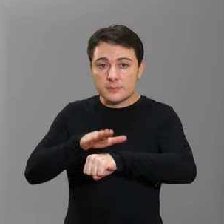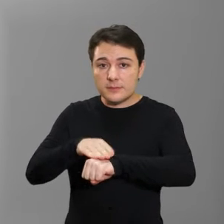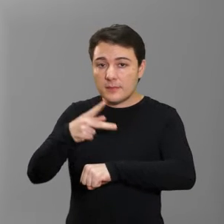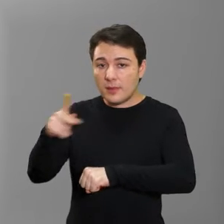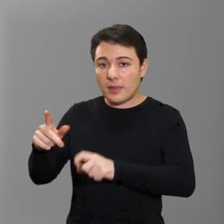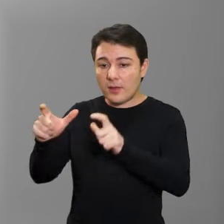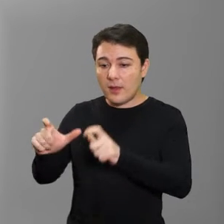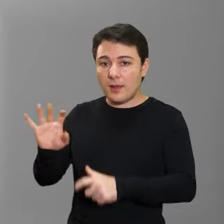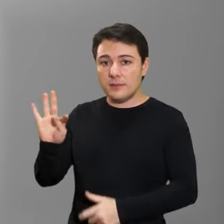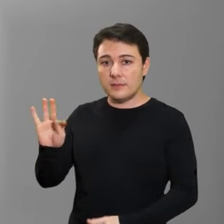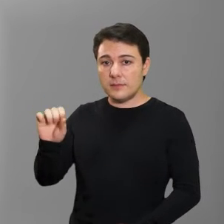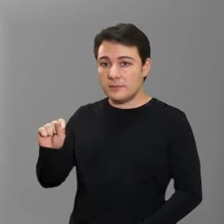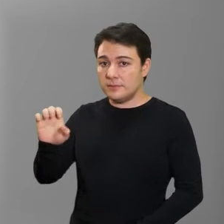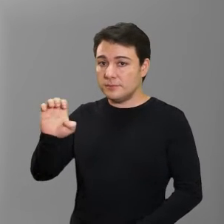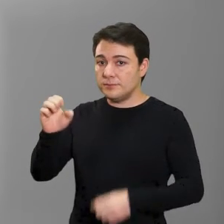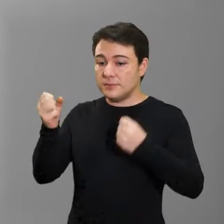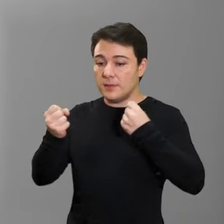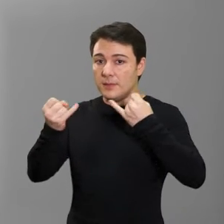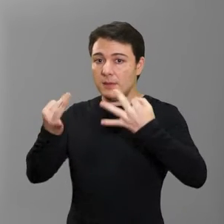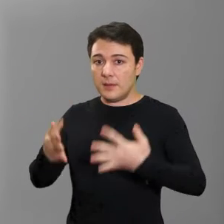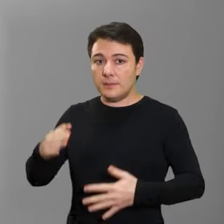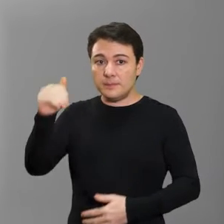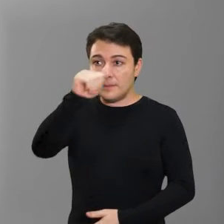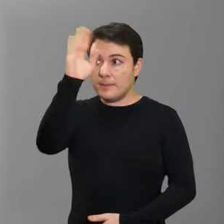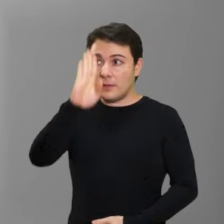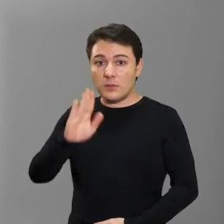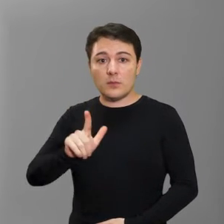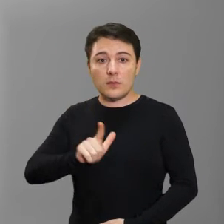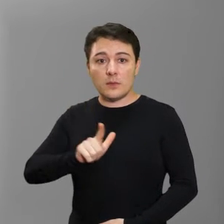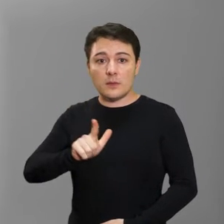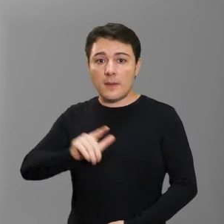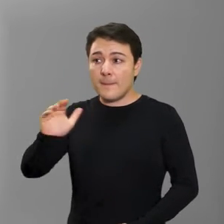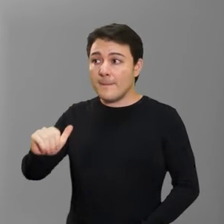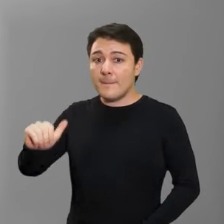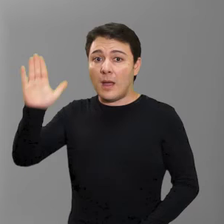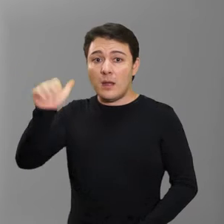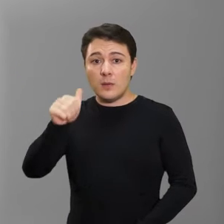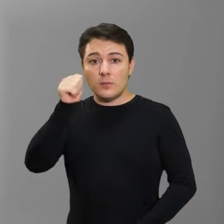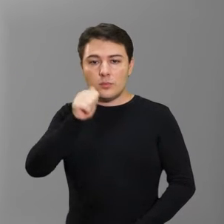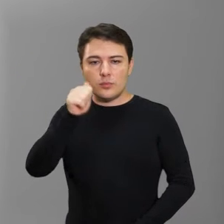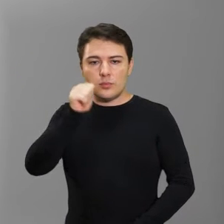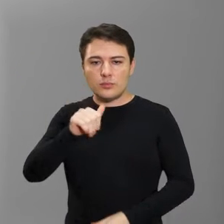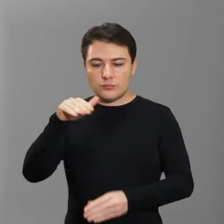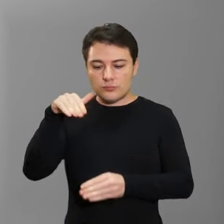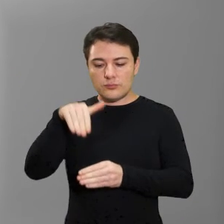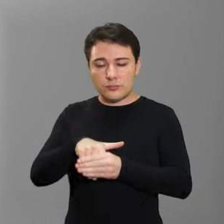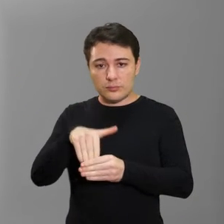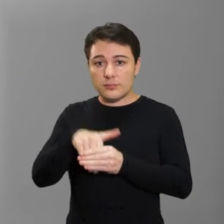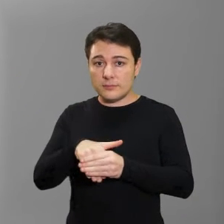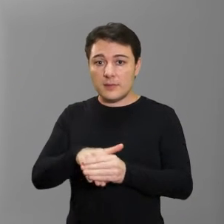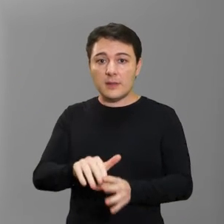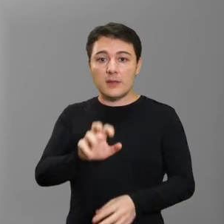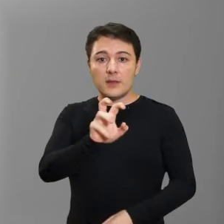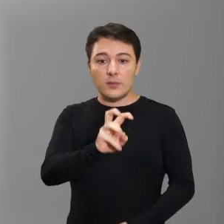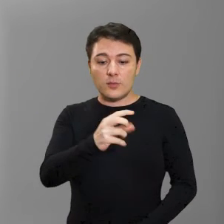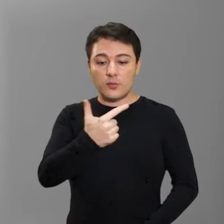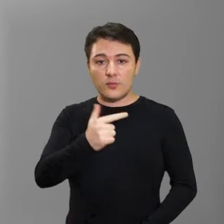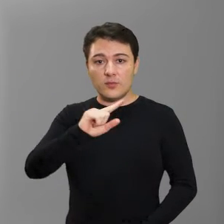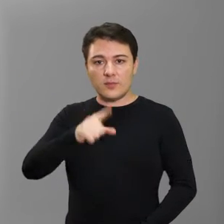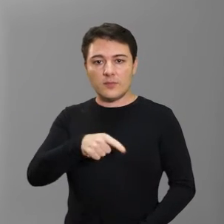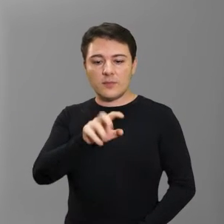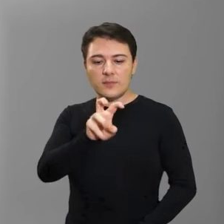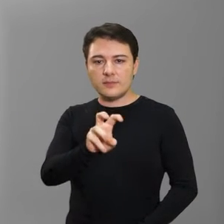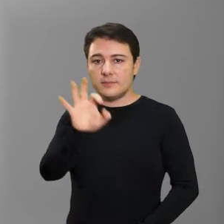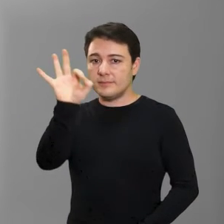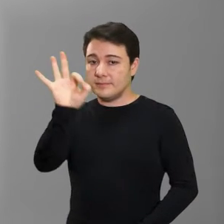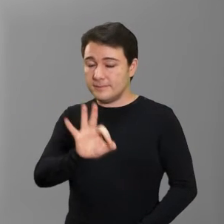Pesquisa feita pelo Tribunal Superior Eleitoral, o TSE, revela que a maior parte do eleitorado nacional é formado por